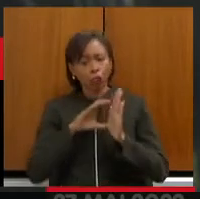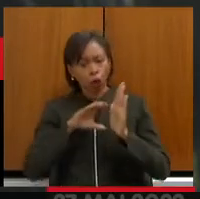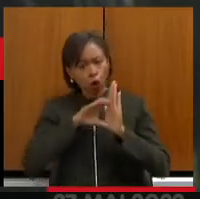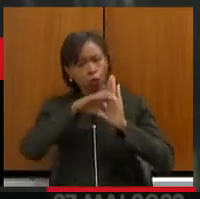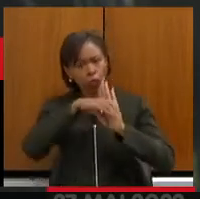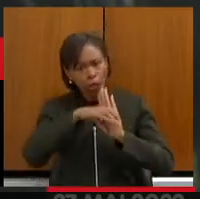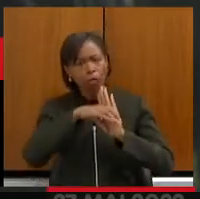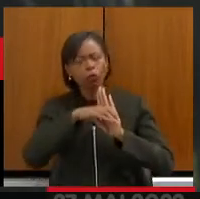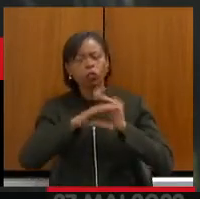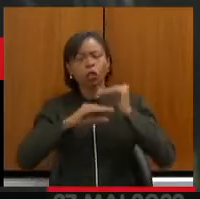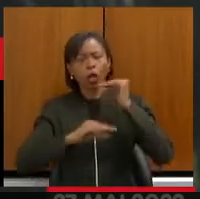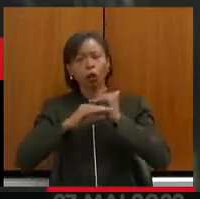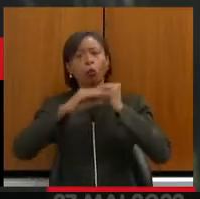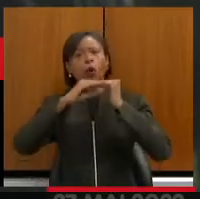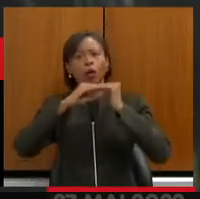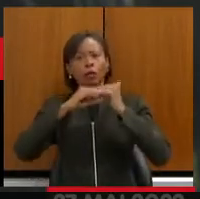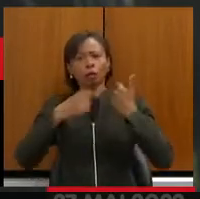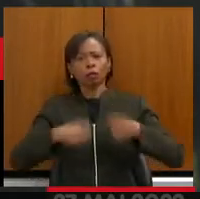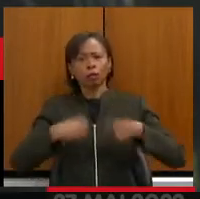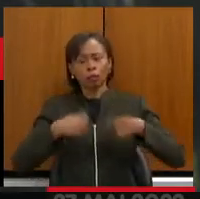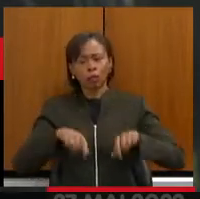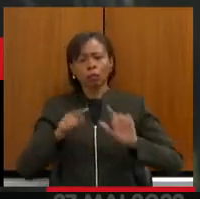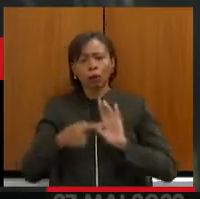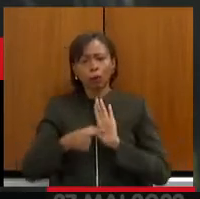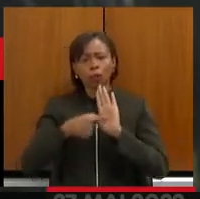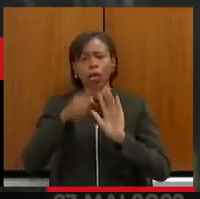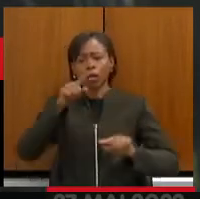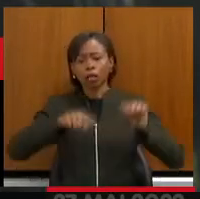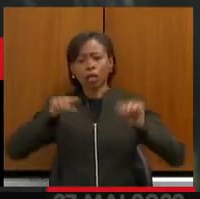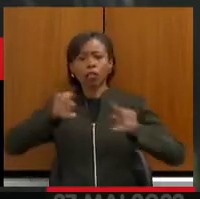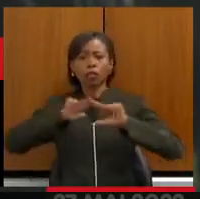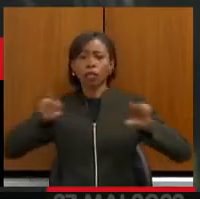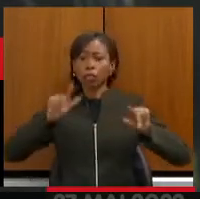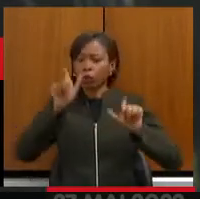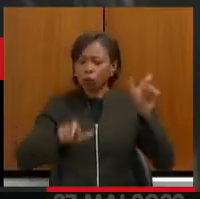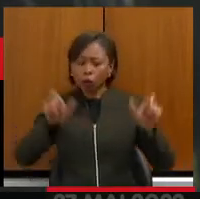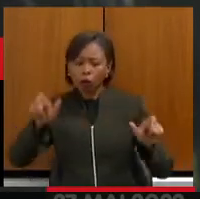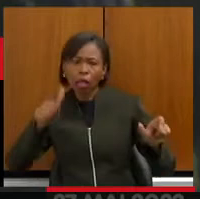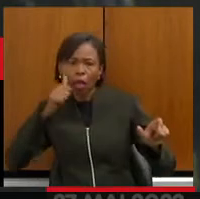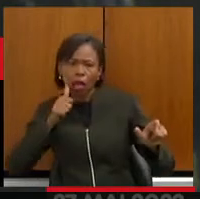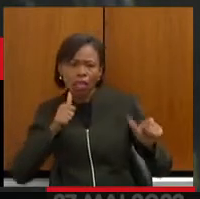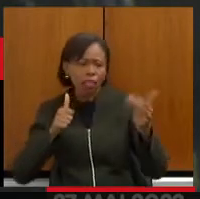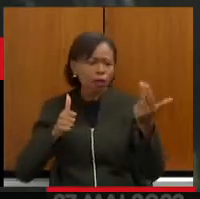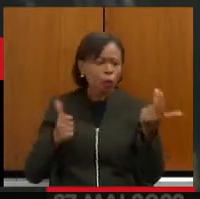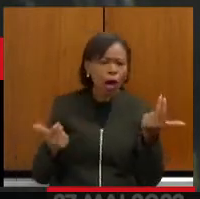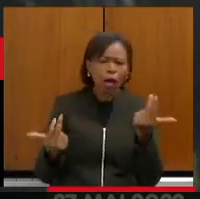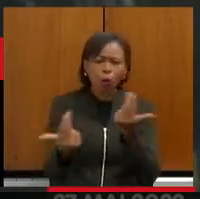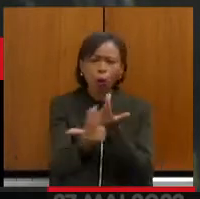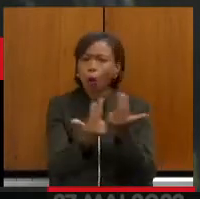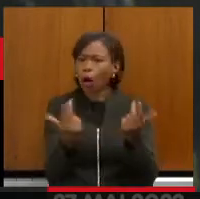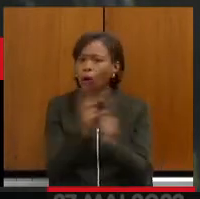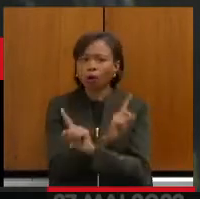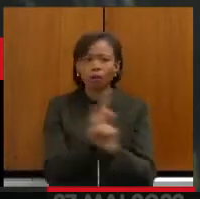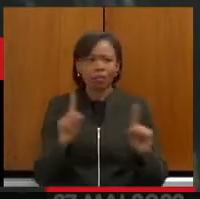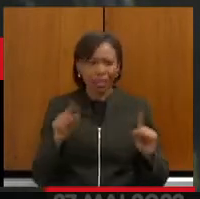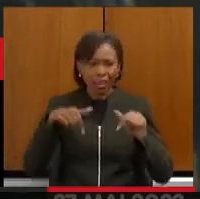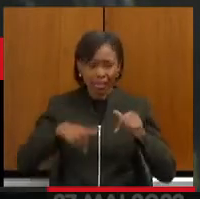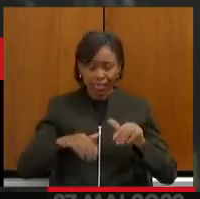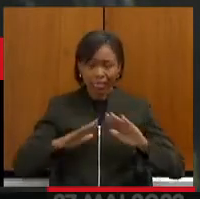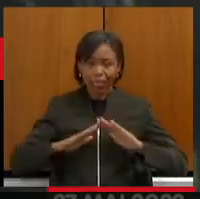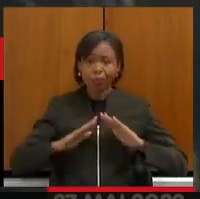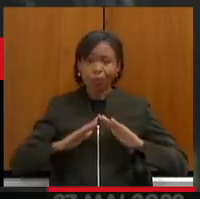ele leva em conta as nossas diferenças Nós não somos mulheres iguais e não somos mulheres iguais também aqui dentro com